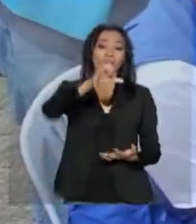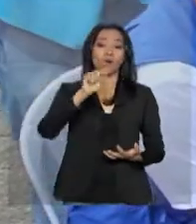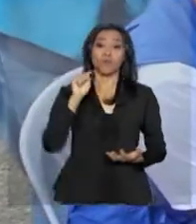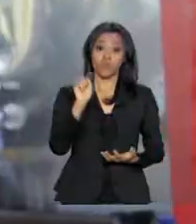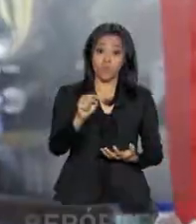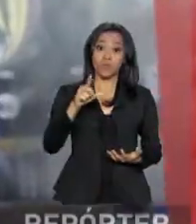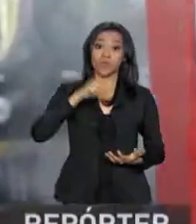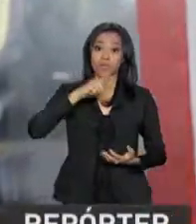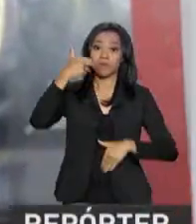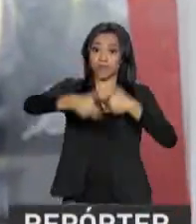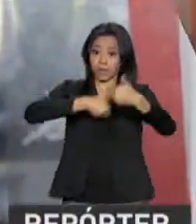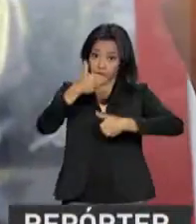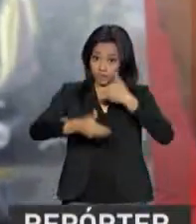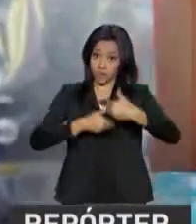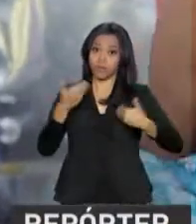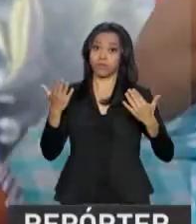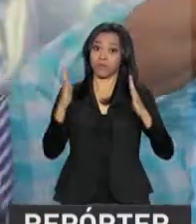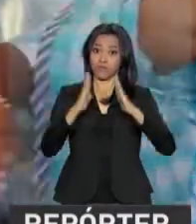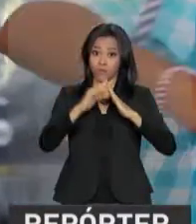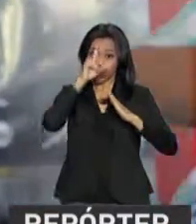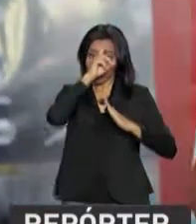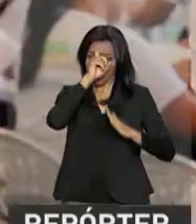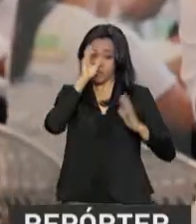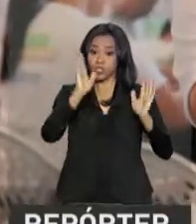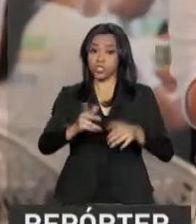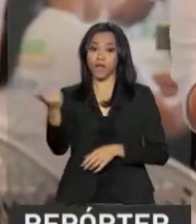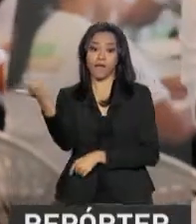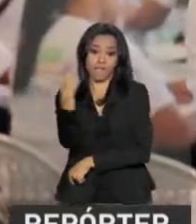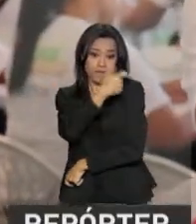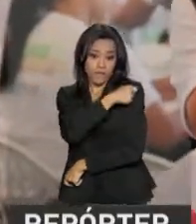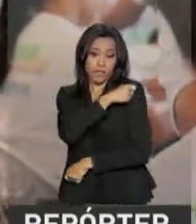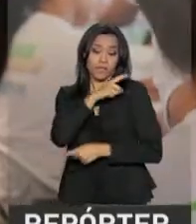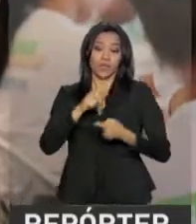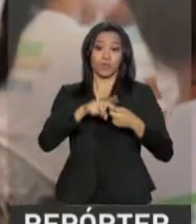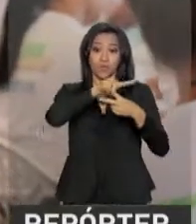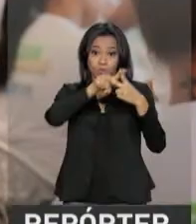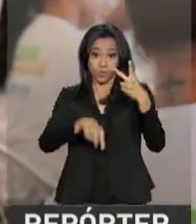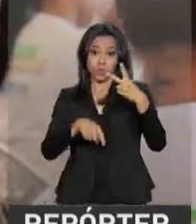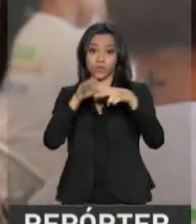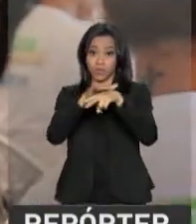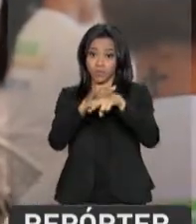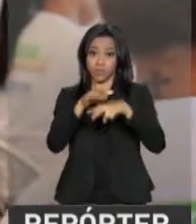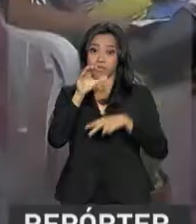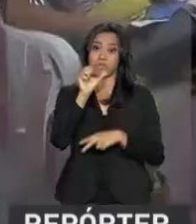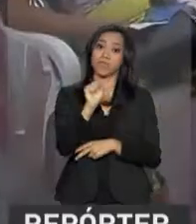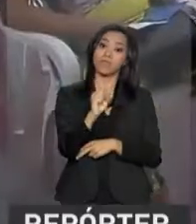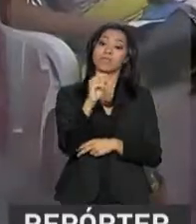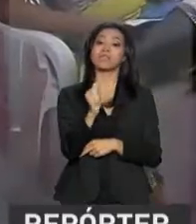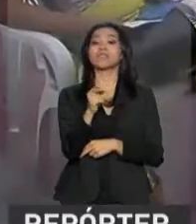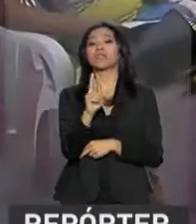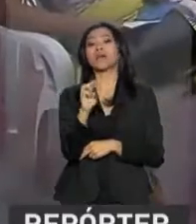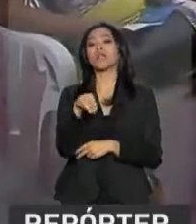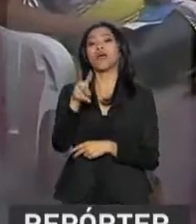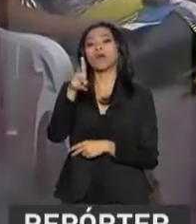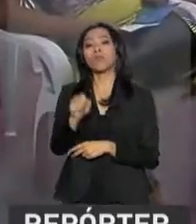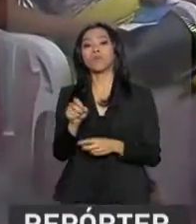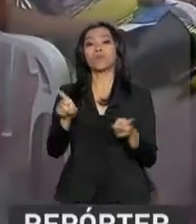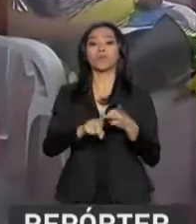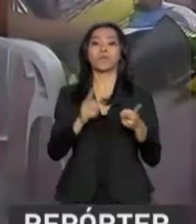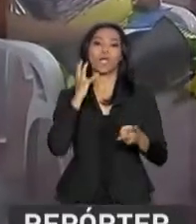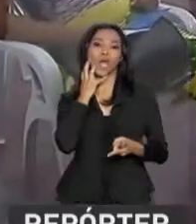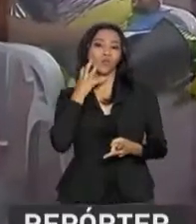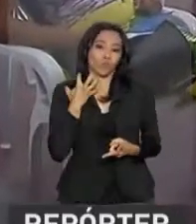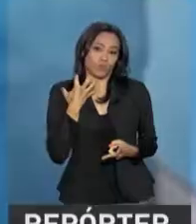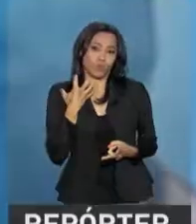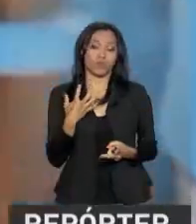por atendimento hospitalar e receberam vacinas como a de sarampo e caxumba uma força tarefa também combate o